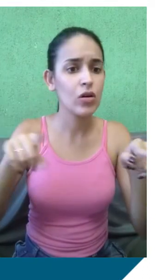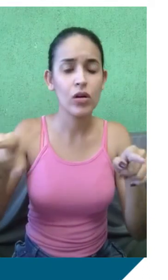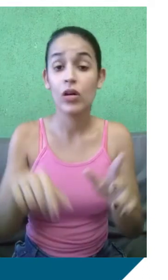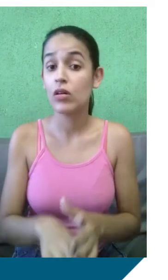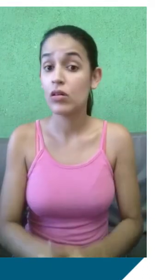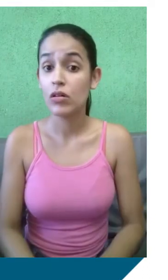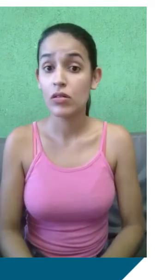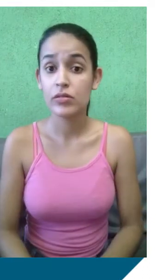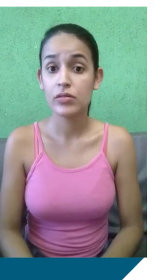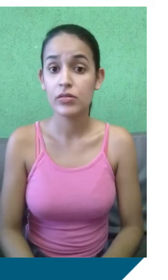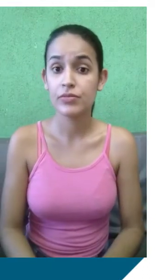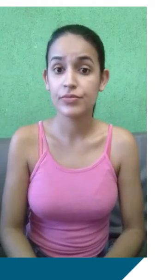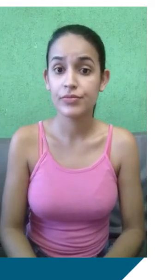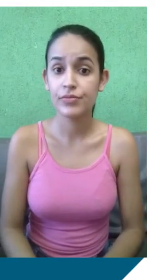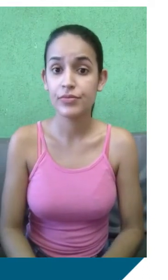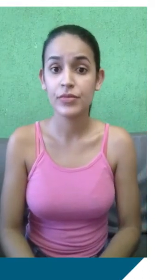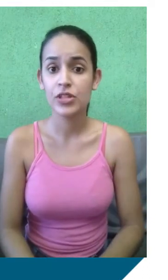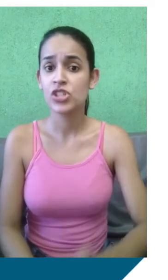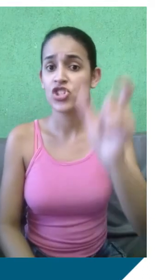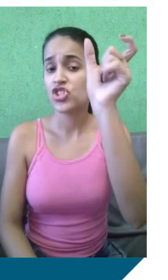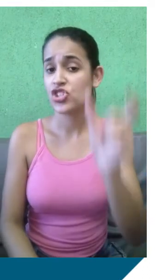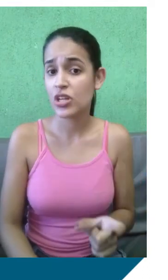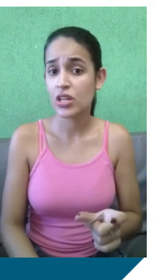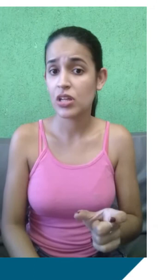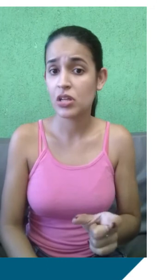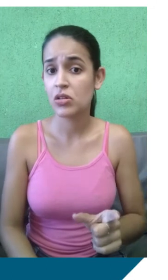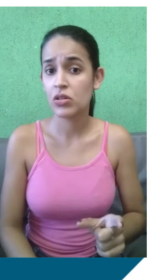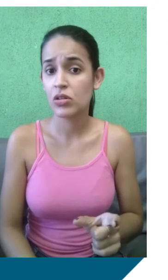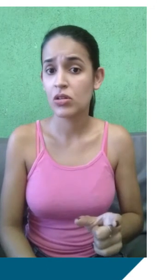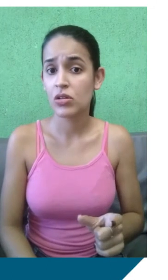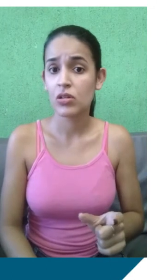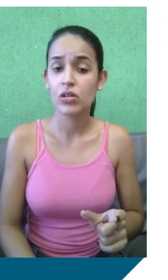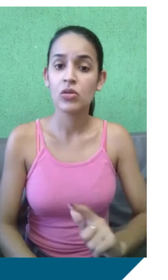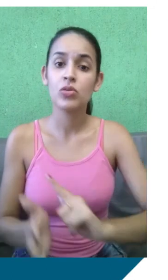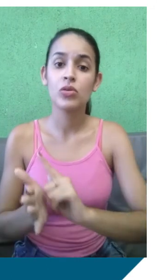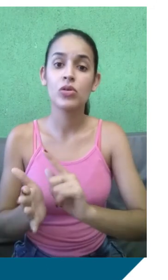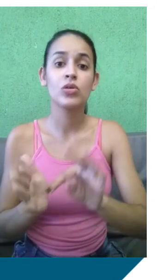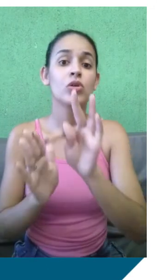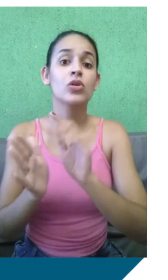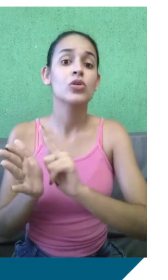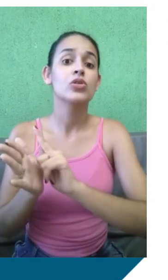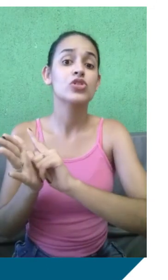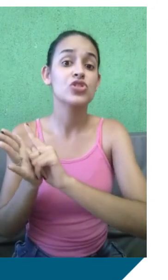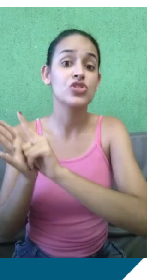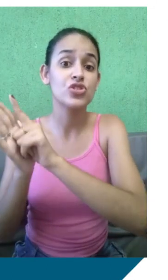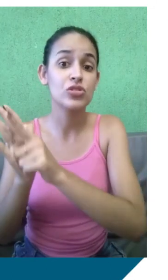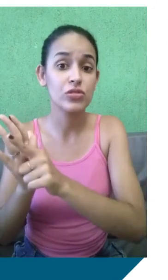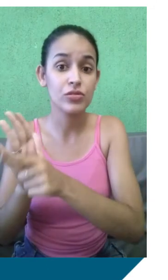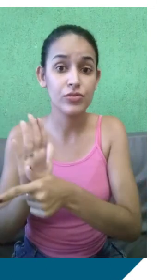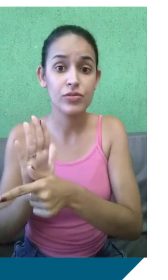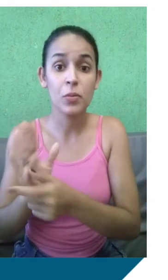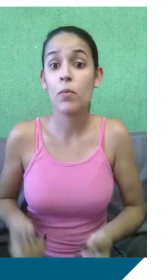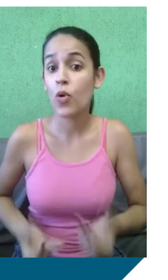dos períodos no texto em questão são características inerentes ao próprio gênero poema e não à